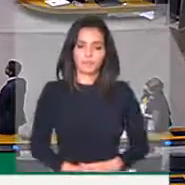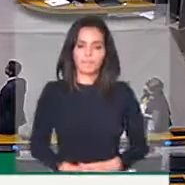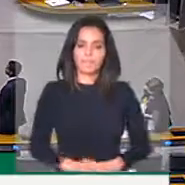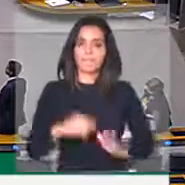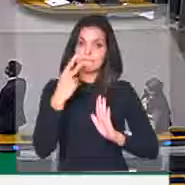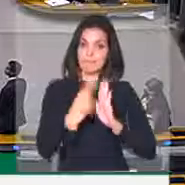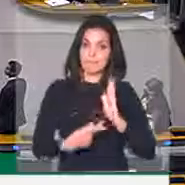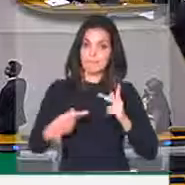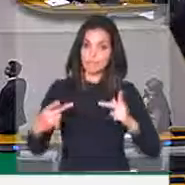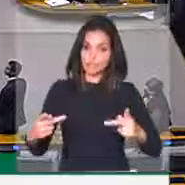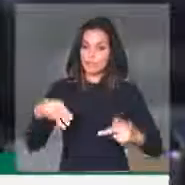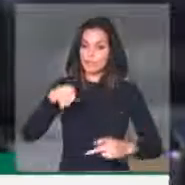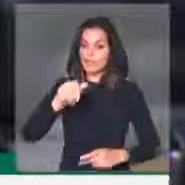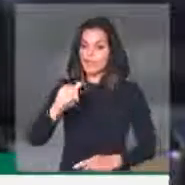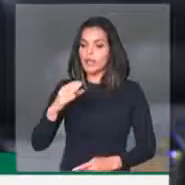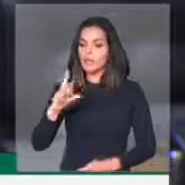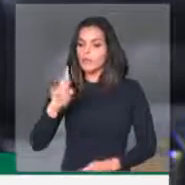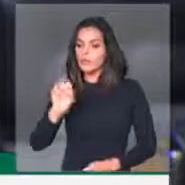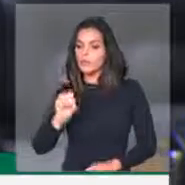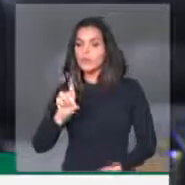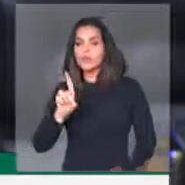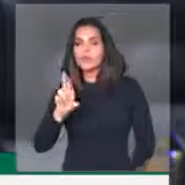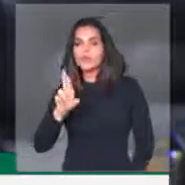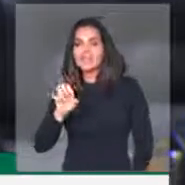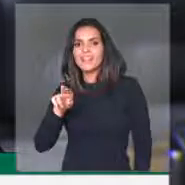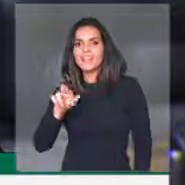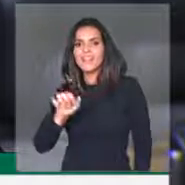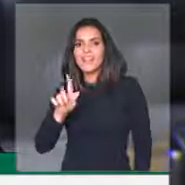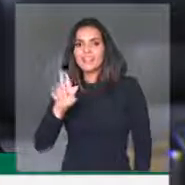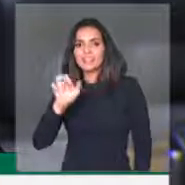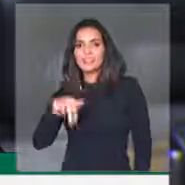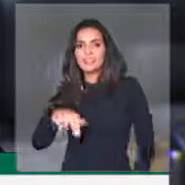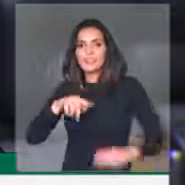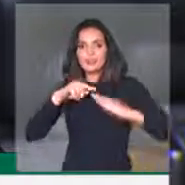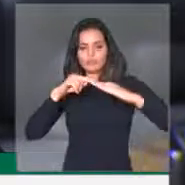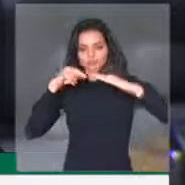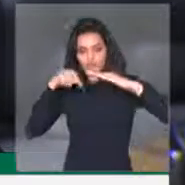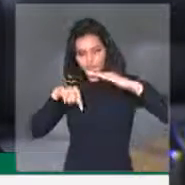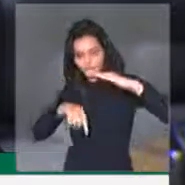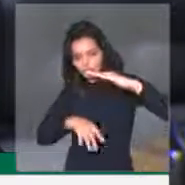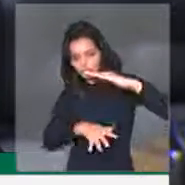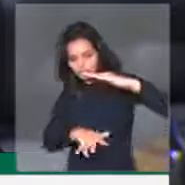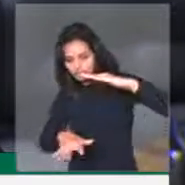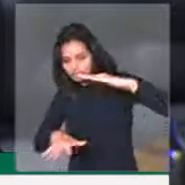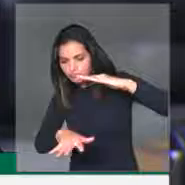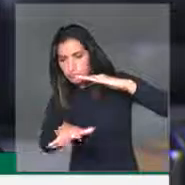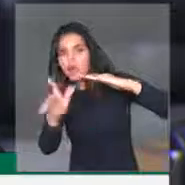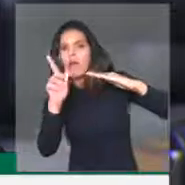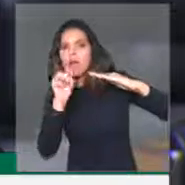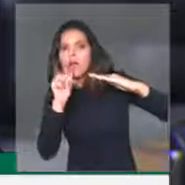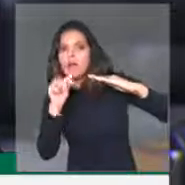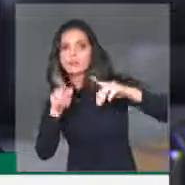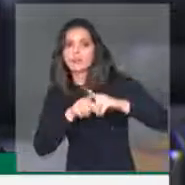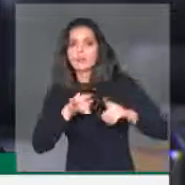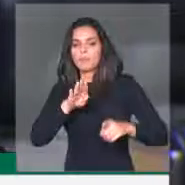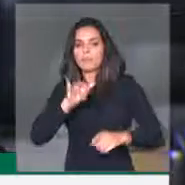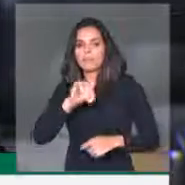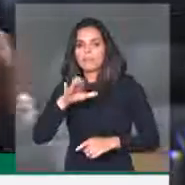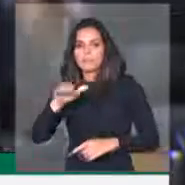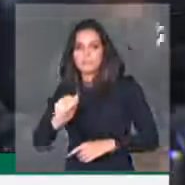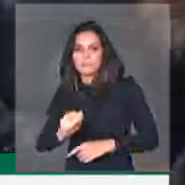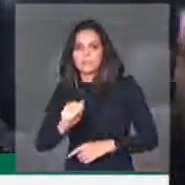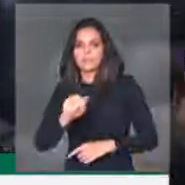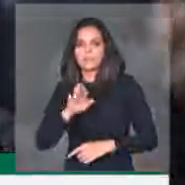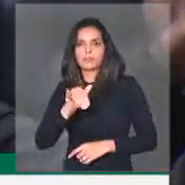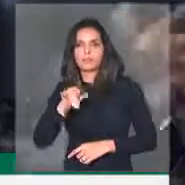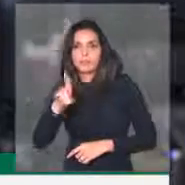projetos de macrodrenagem nas bacias hidrográficas, como a bacia do Una, financiada pelo BID, a bacia do Tucunduba,